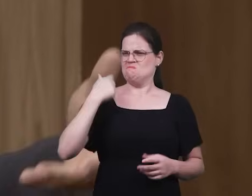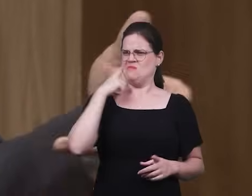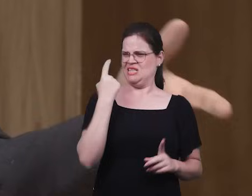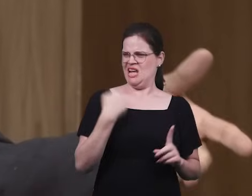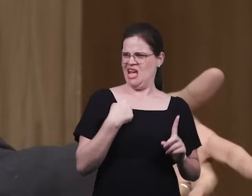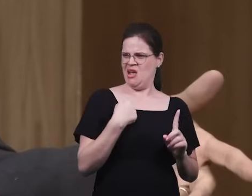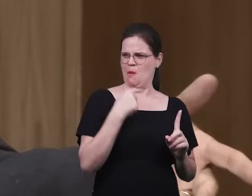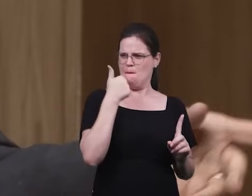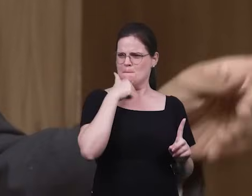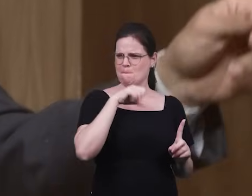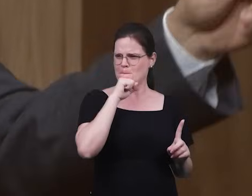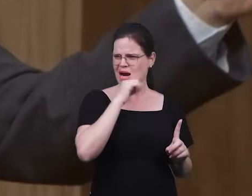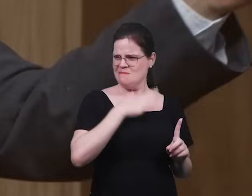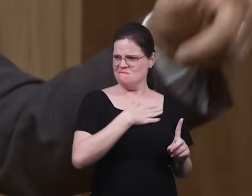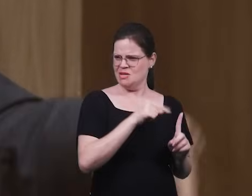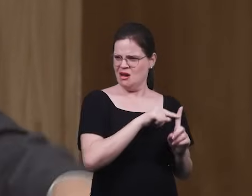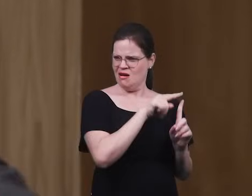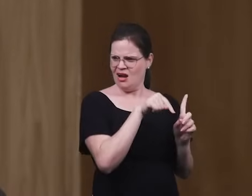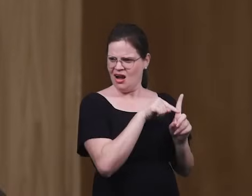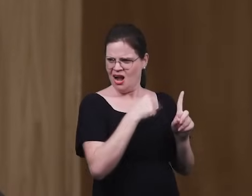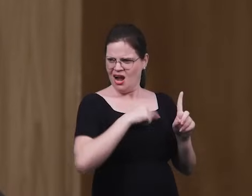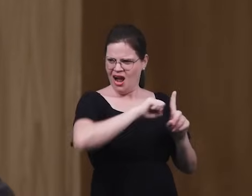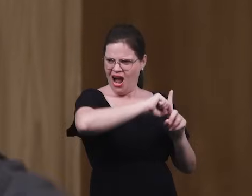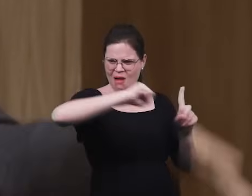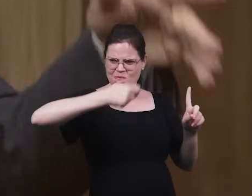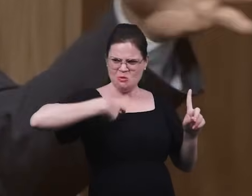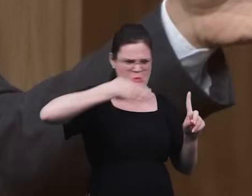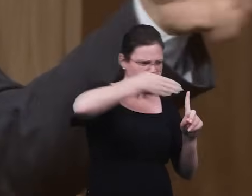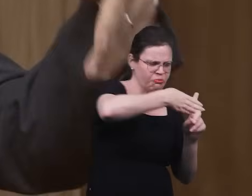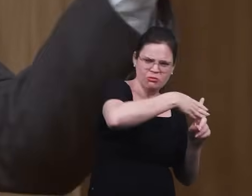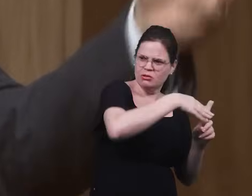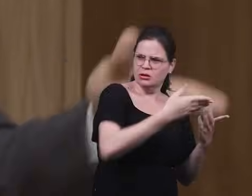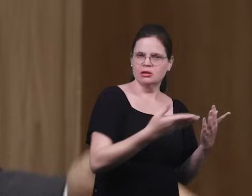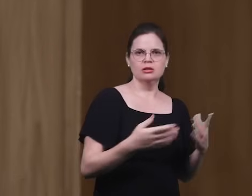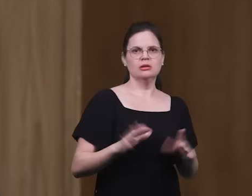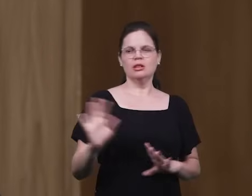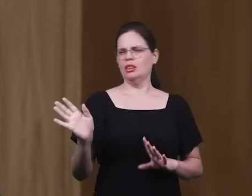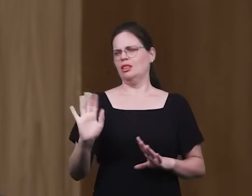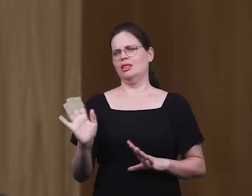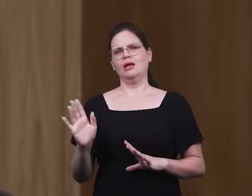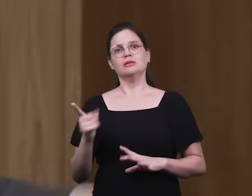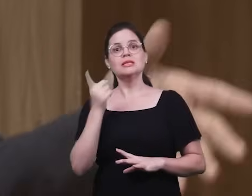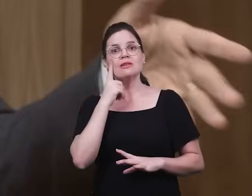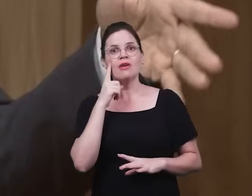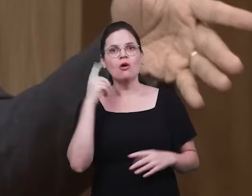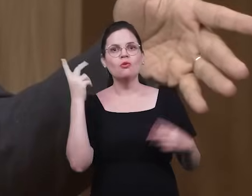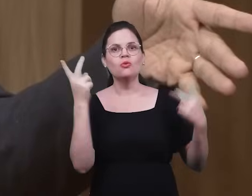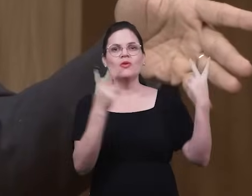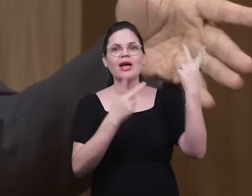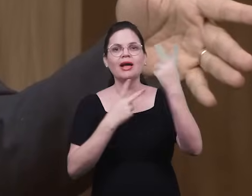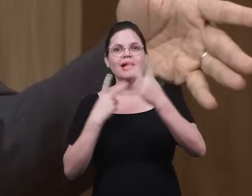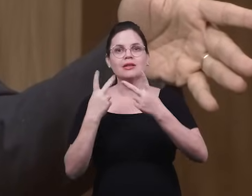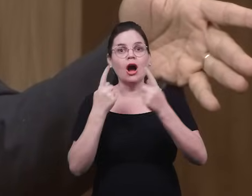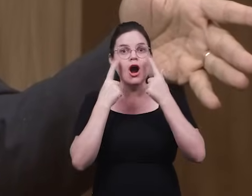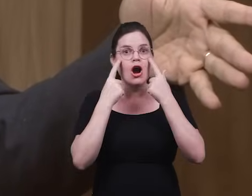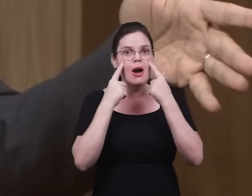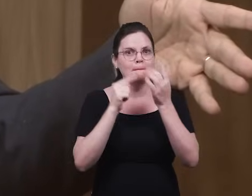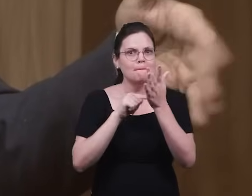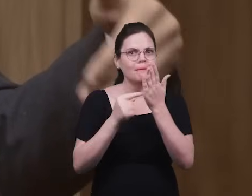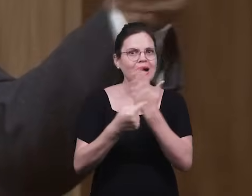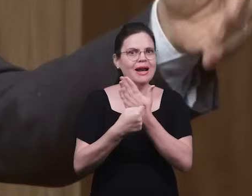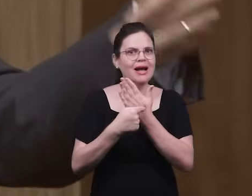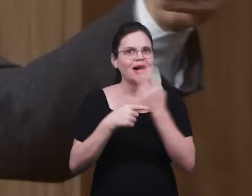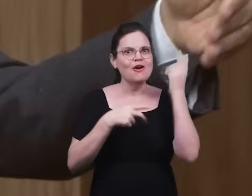você quer saber que qu nascer do Espírito aí Jesus fala o vento a só para onde quer ouve a sua voz mas não sabe aí depois ele fala